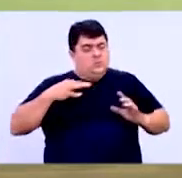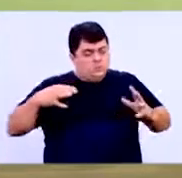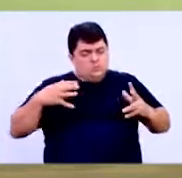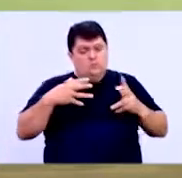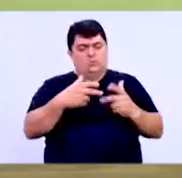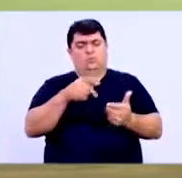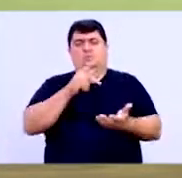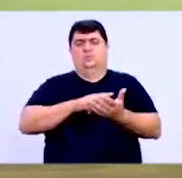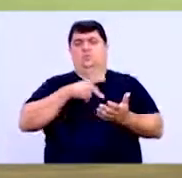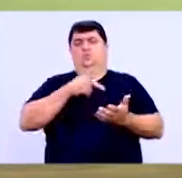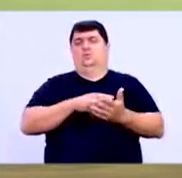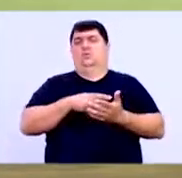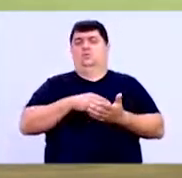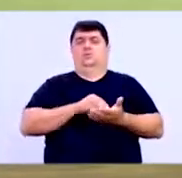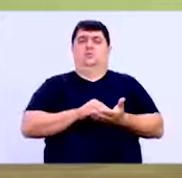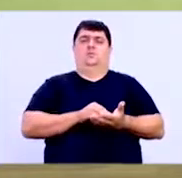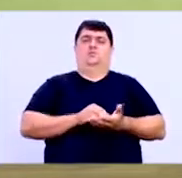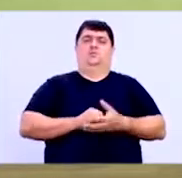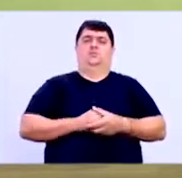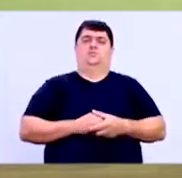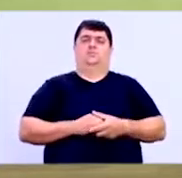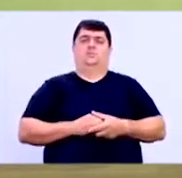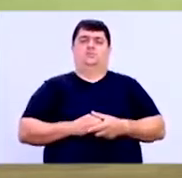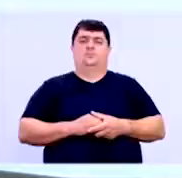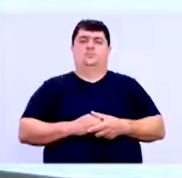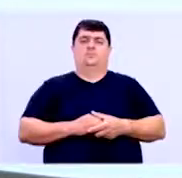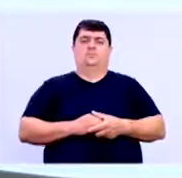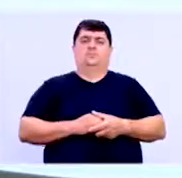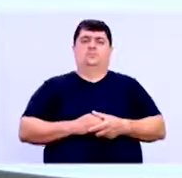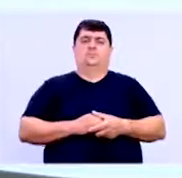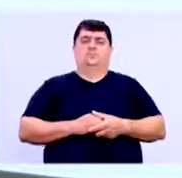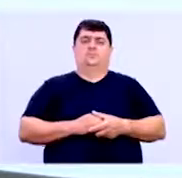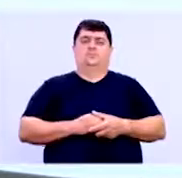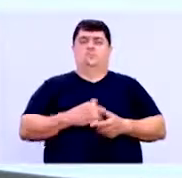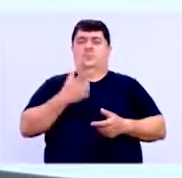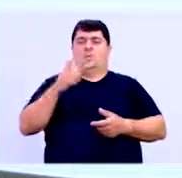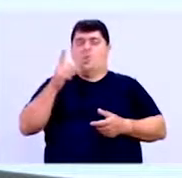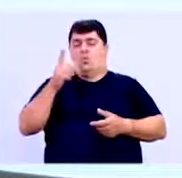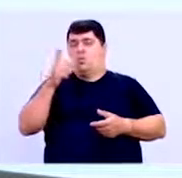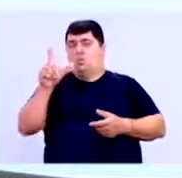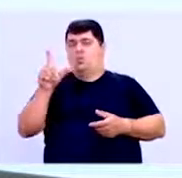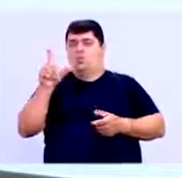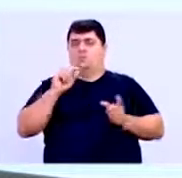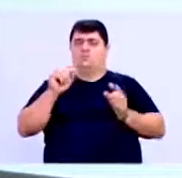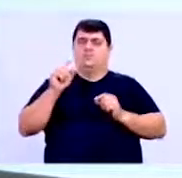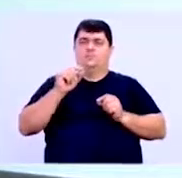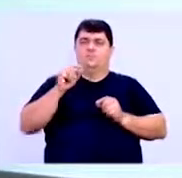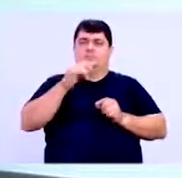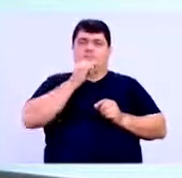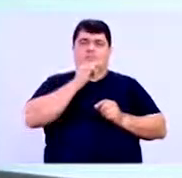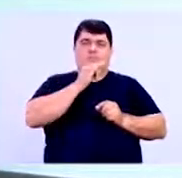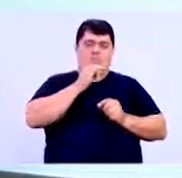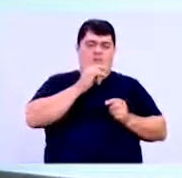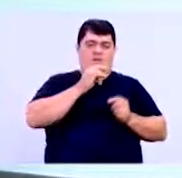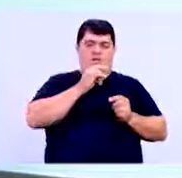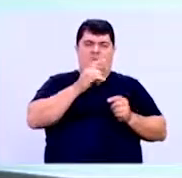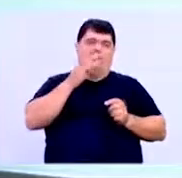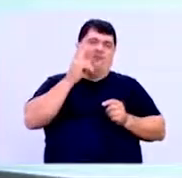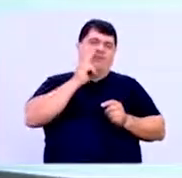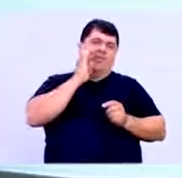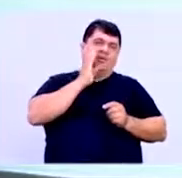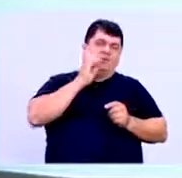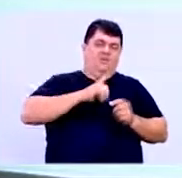as necessidades do que ele faz. Excelente, professora. Um outro ponto de vista, aquele produto está em processo de